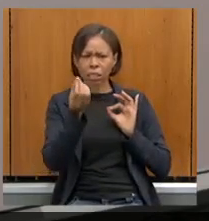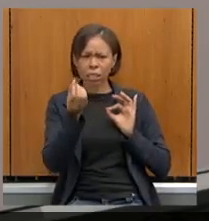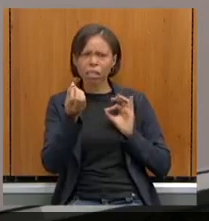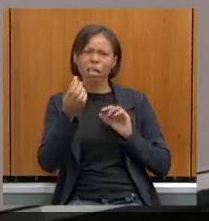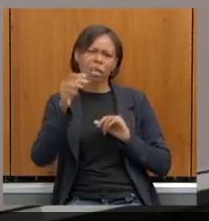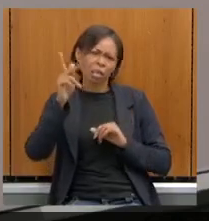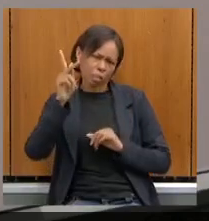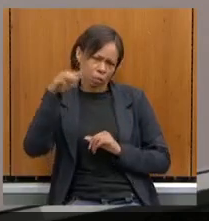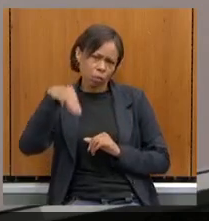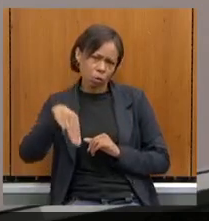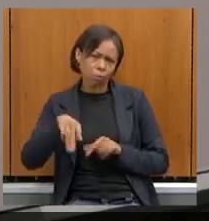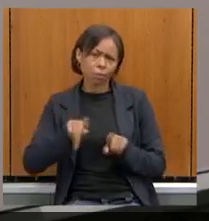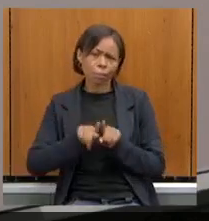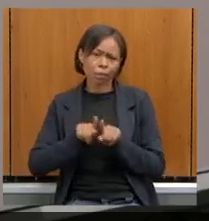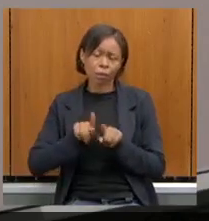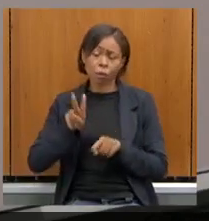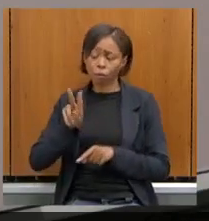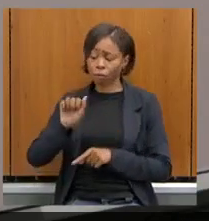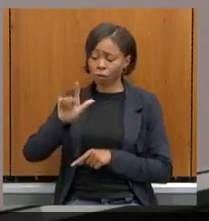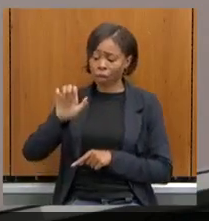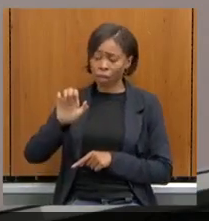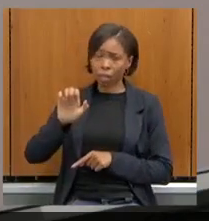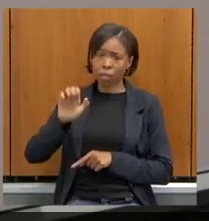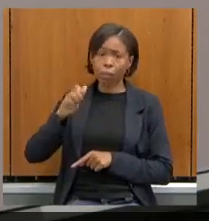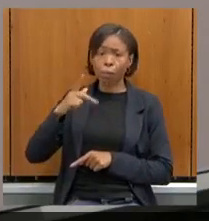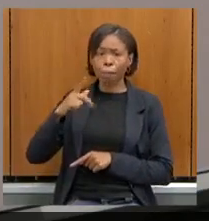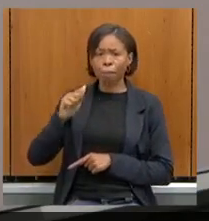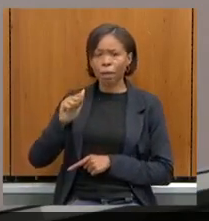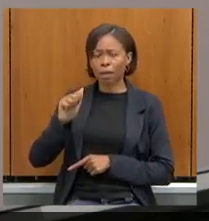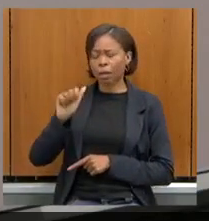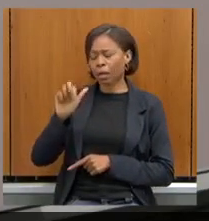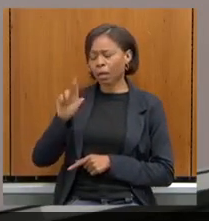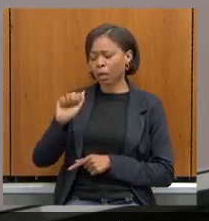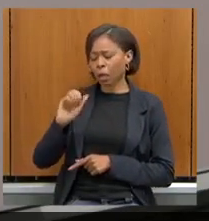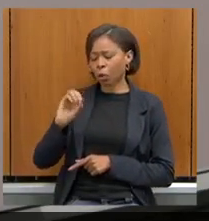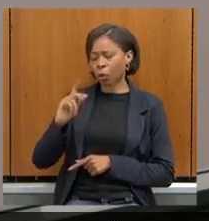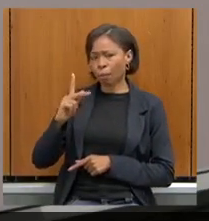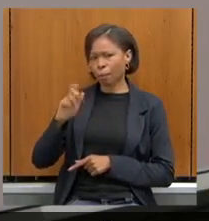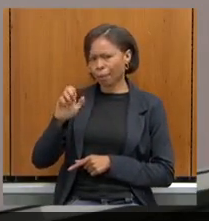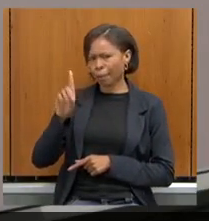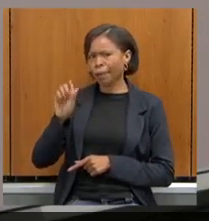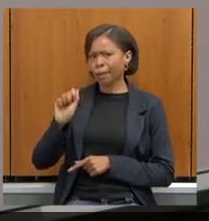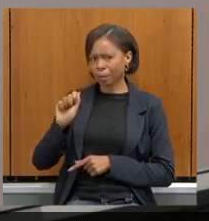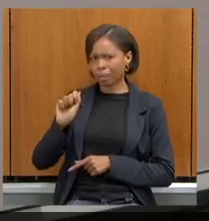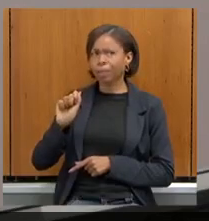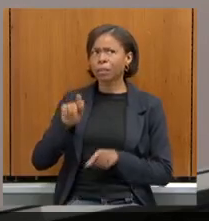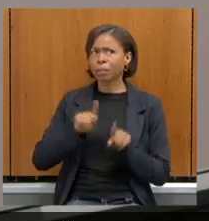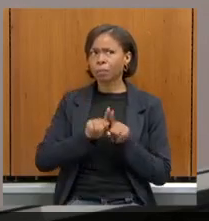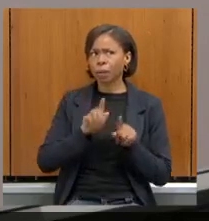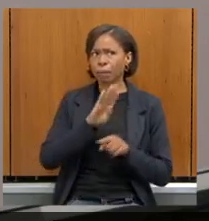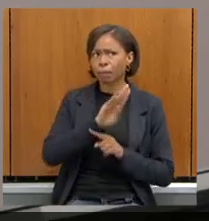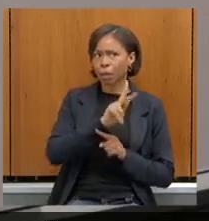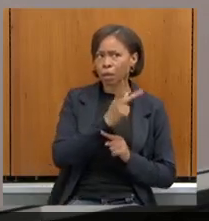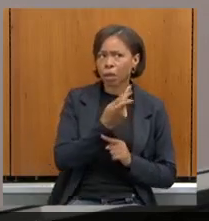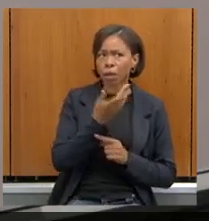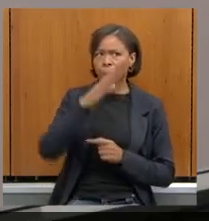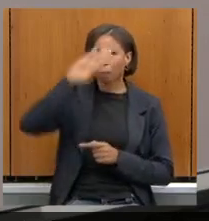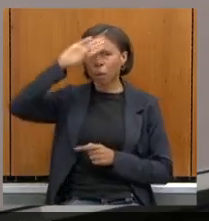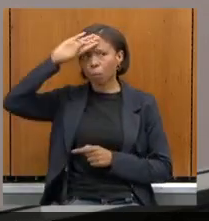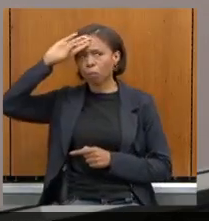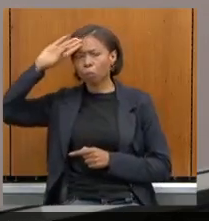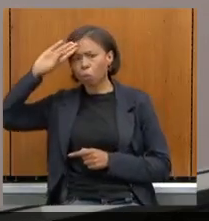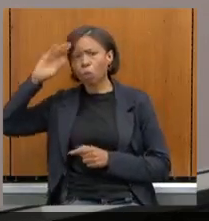Paraupeba que sofreu tanto com o Iotim e toda essa região que tem um potencial muito grande, Belo Horizonte, Pampulha, Patrimônio da Humanidade,